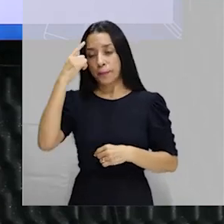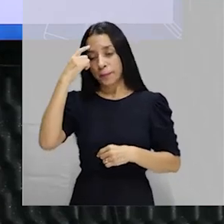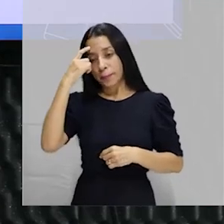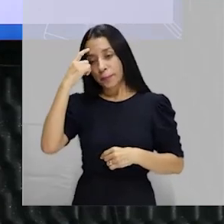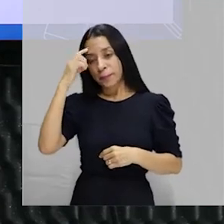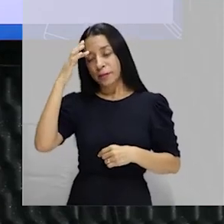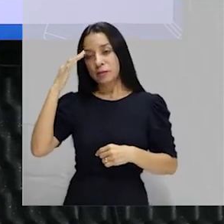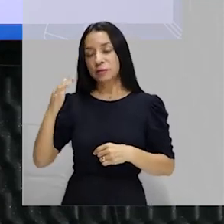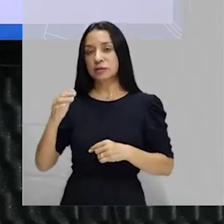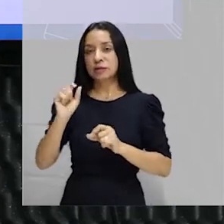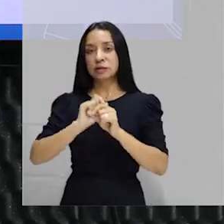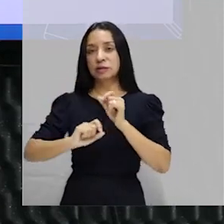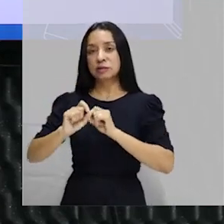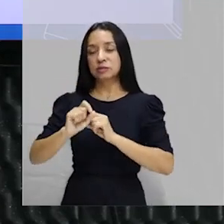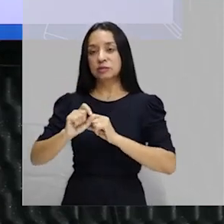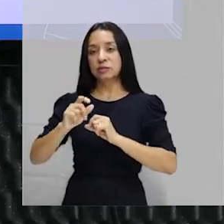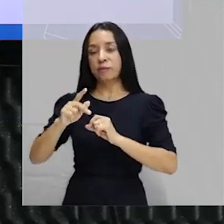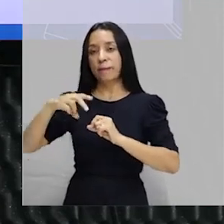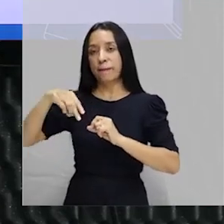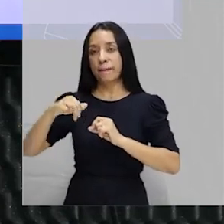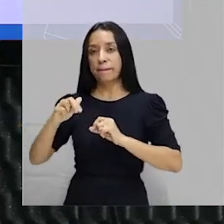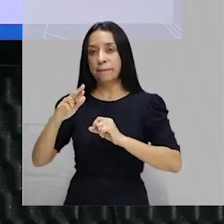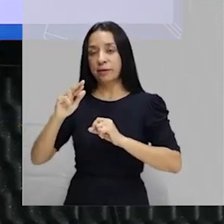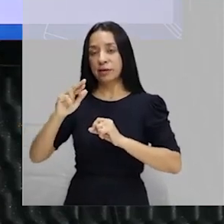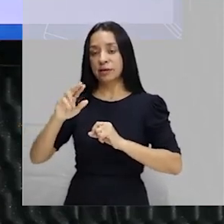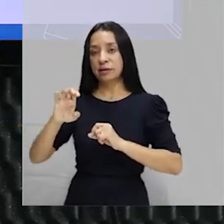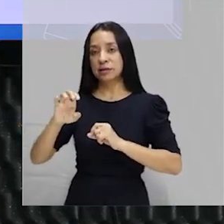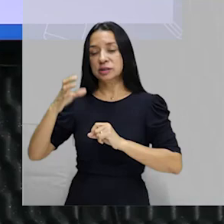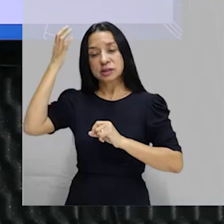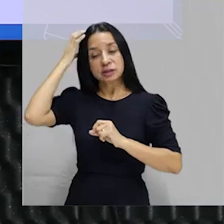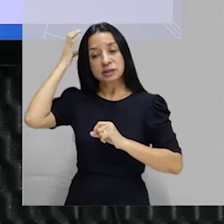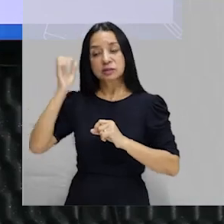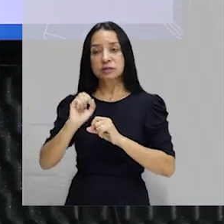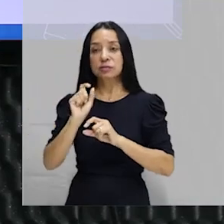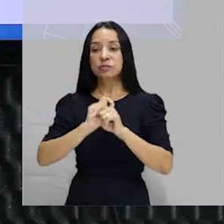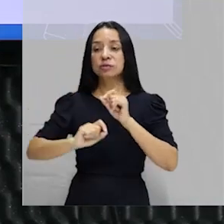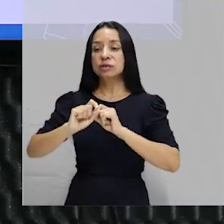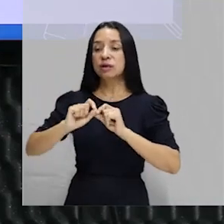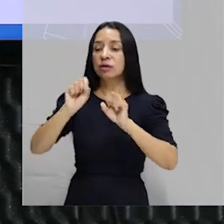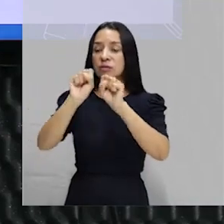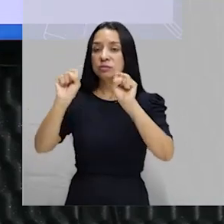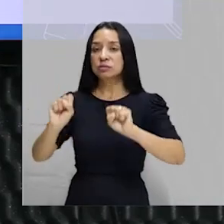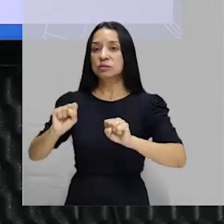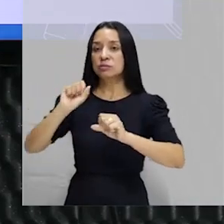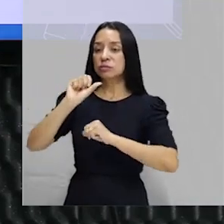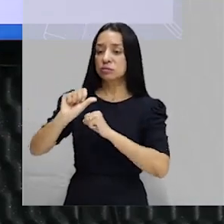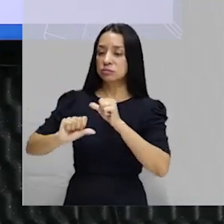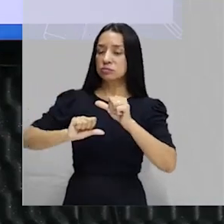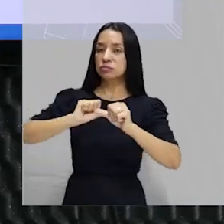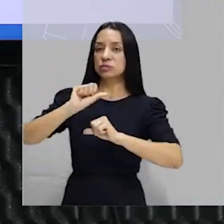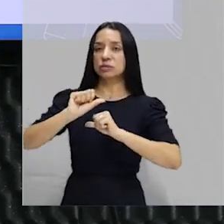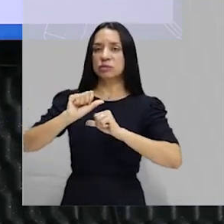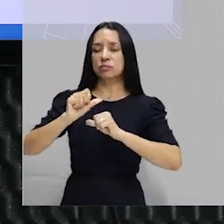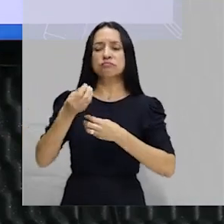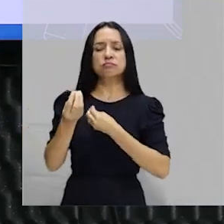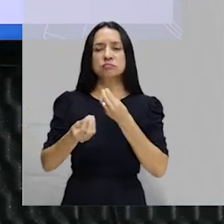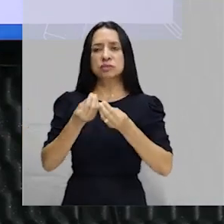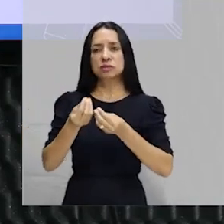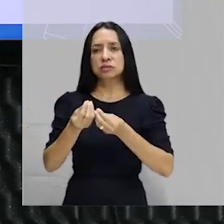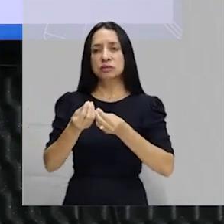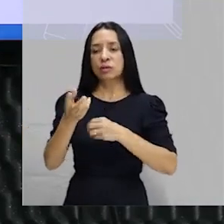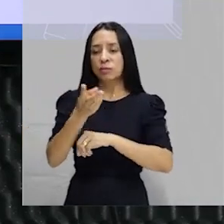com poder ilimitado ao rei. Ou letra E, um governo comandado por burgueses. Vamos relembrar, eu até comecei a